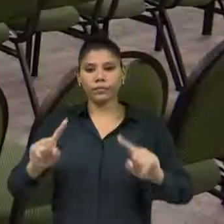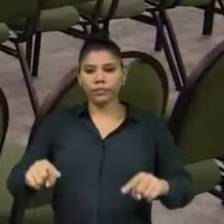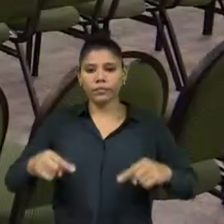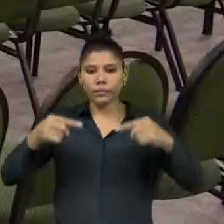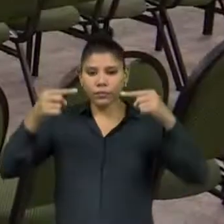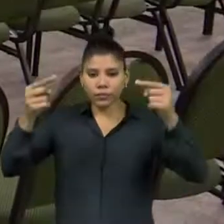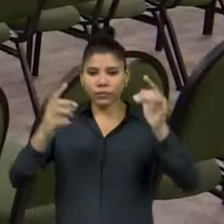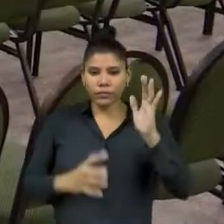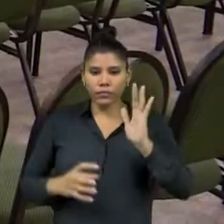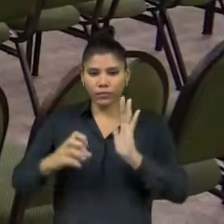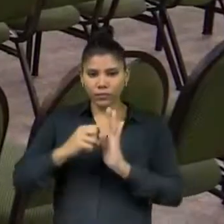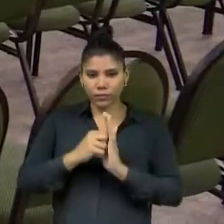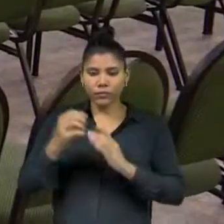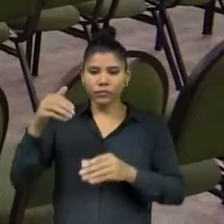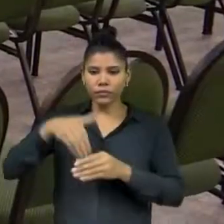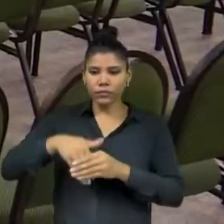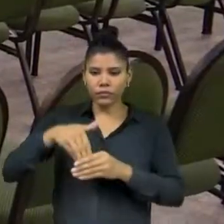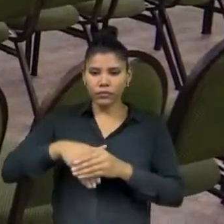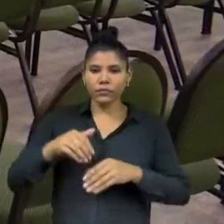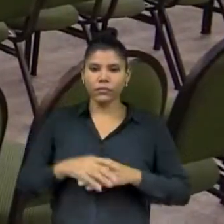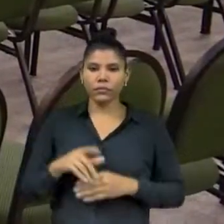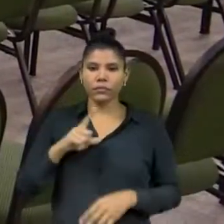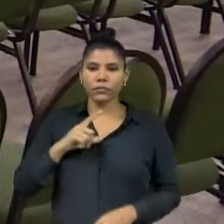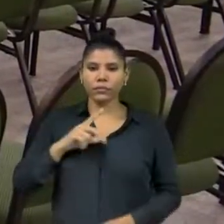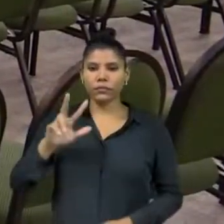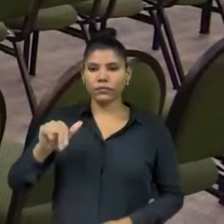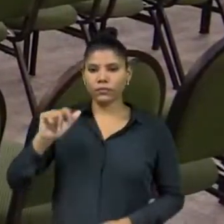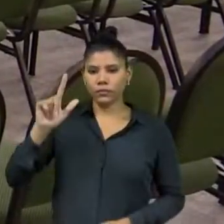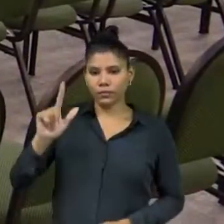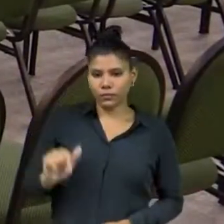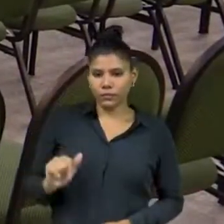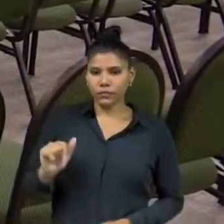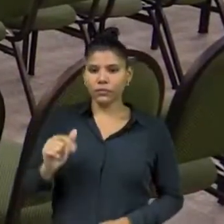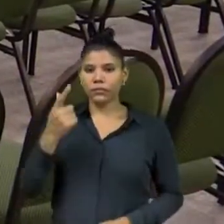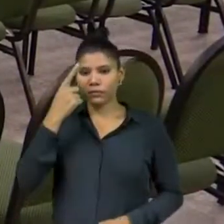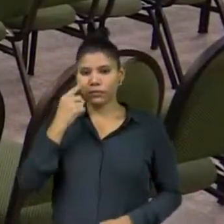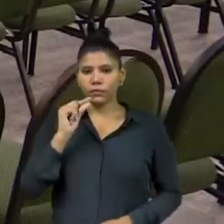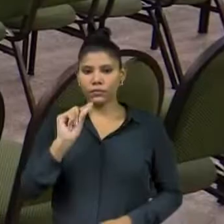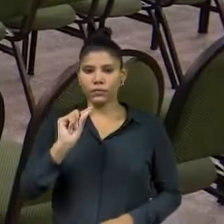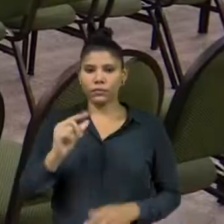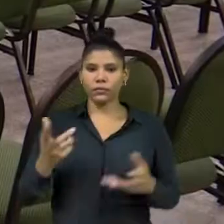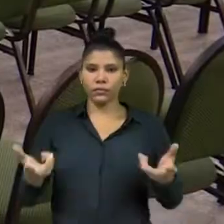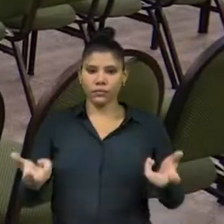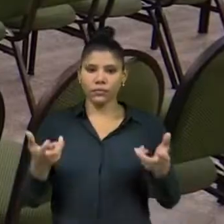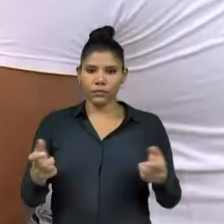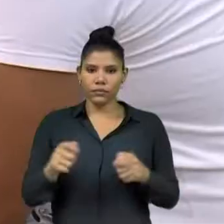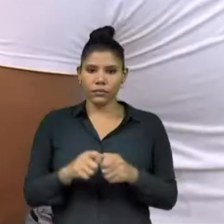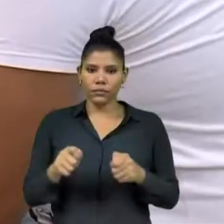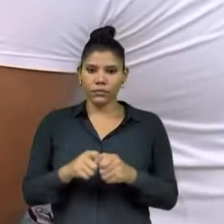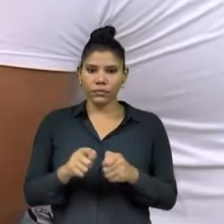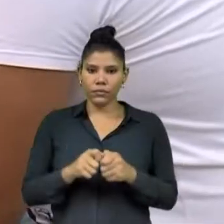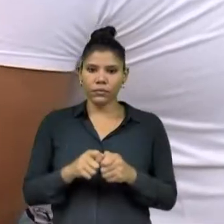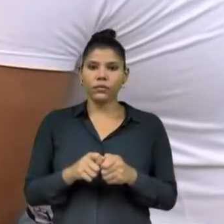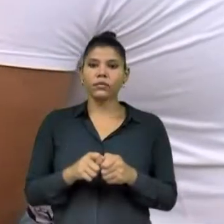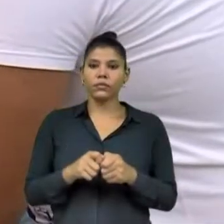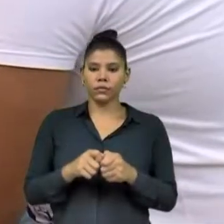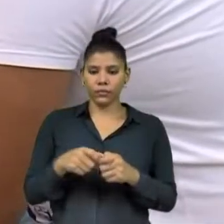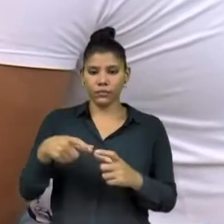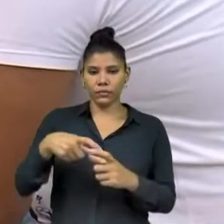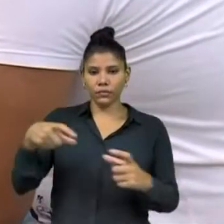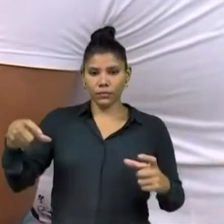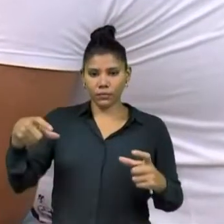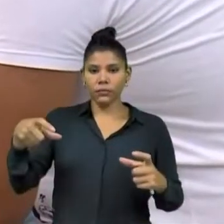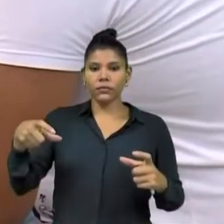O órgão está com vagas remanescentes para quem deseja fazer o título pela primeira vez, transferir